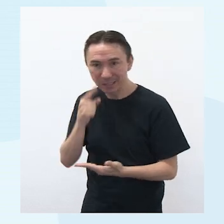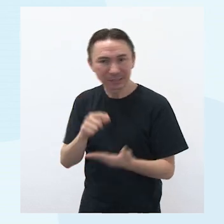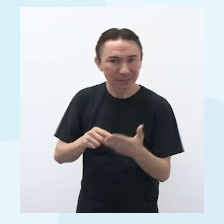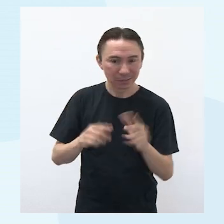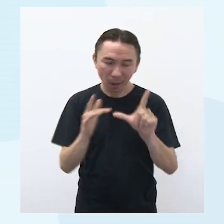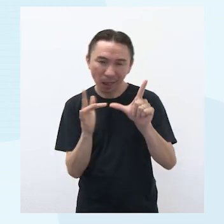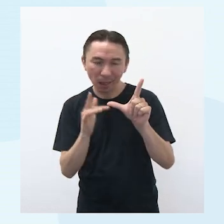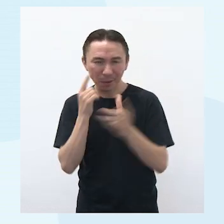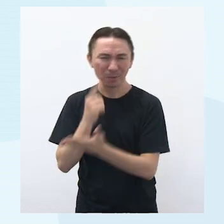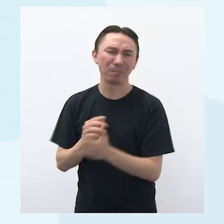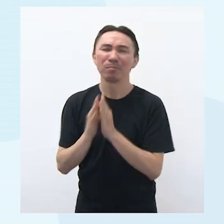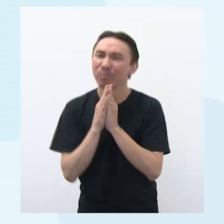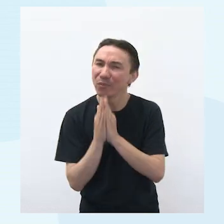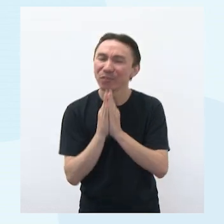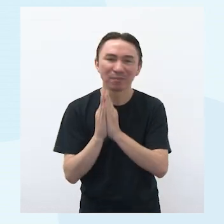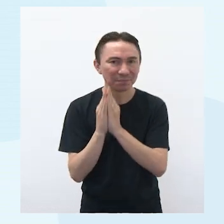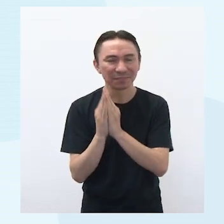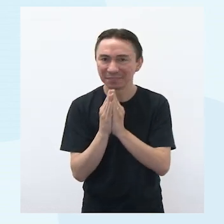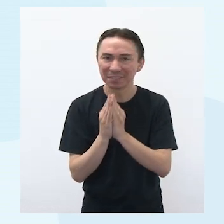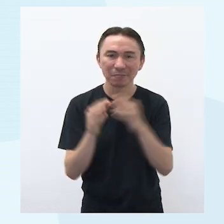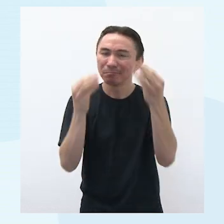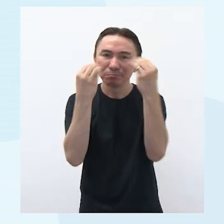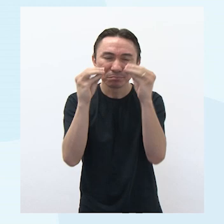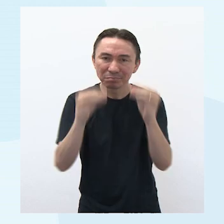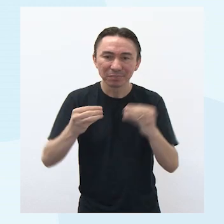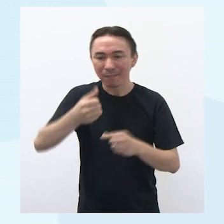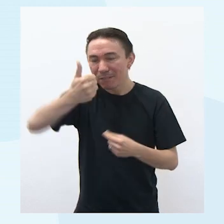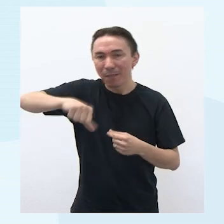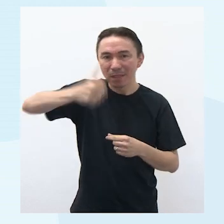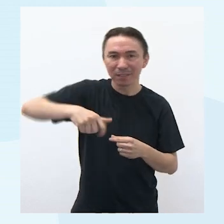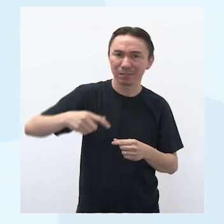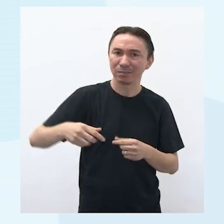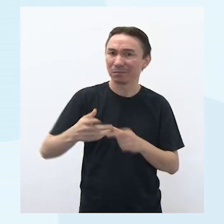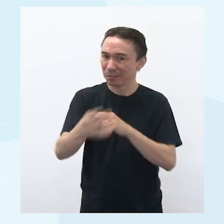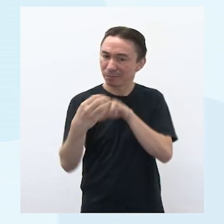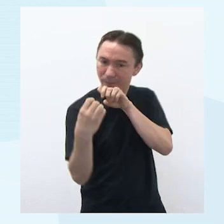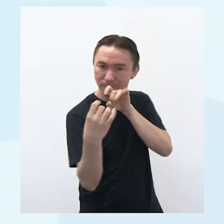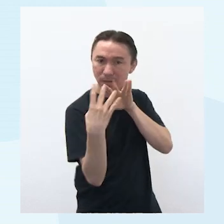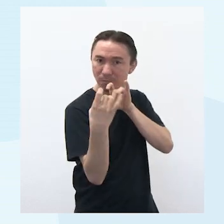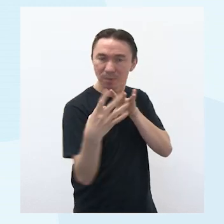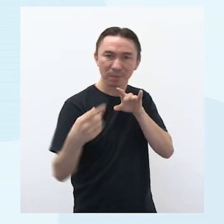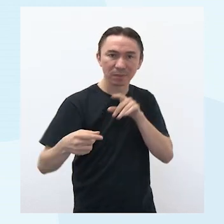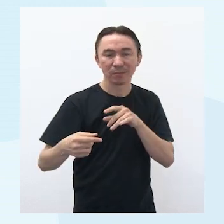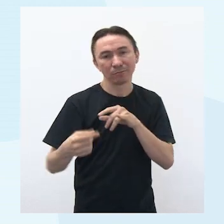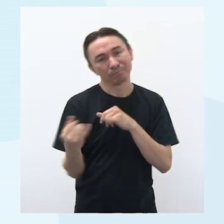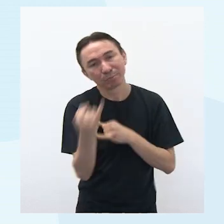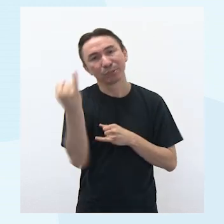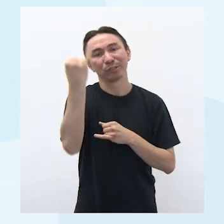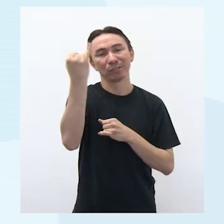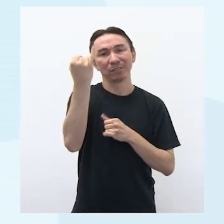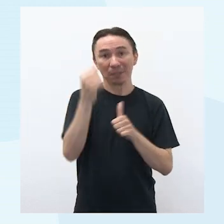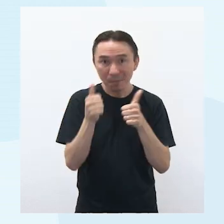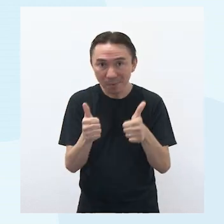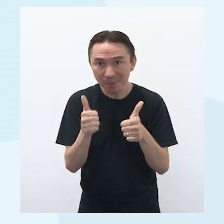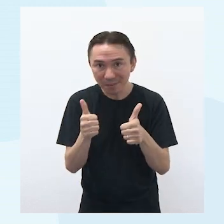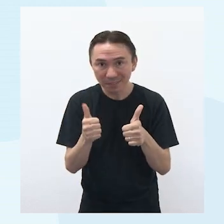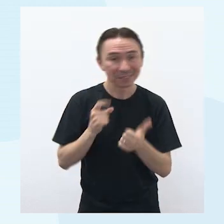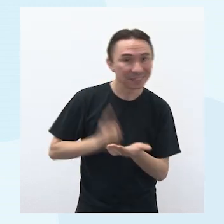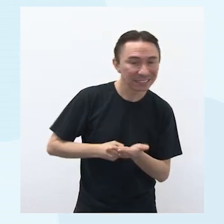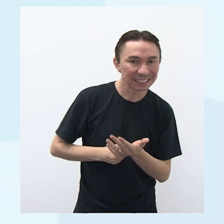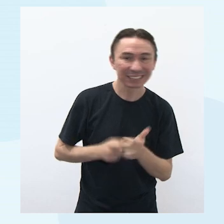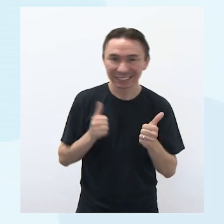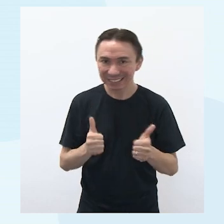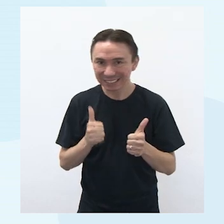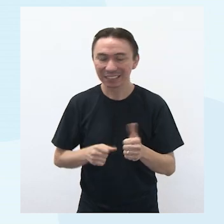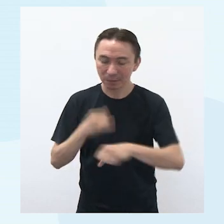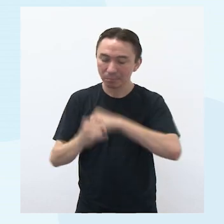no material, por favor, preencham a avaliação, que esse feedback de vocês é muito importante para a gente, né, Tati? Sim, lá no repositório